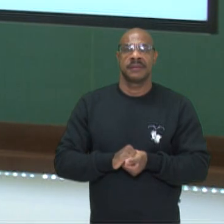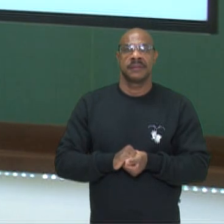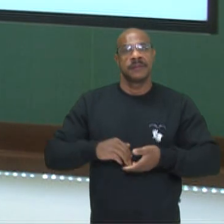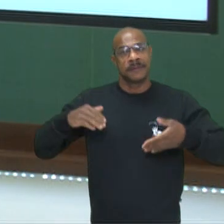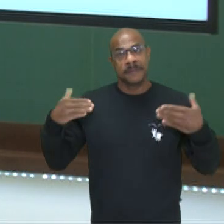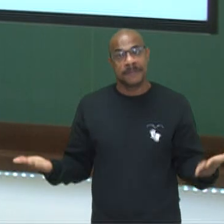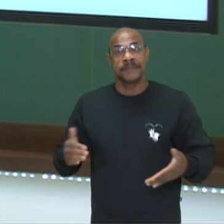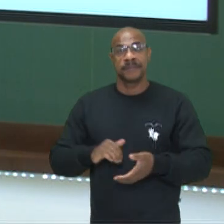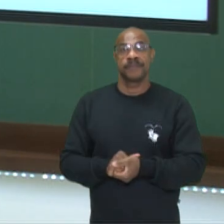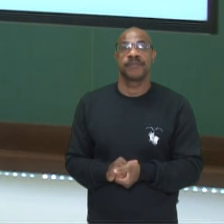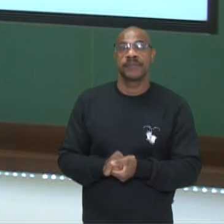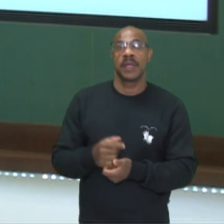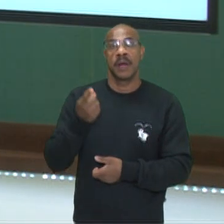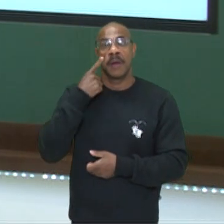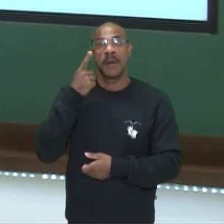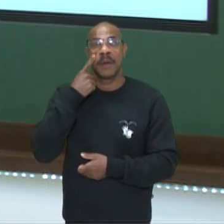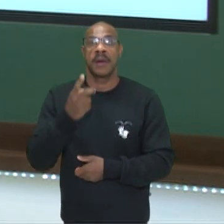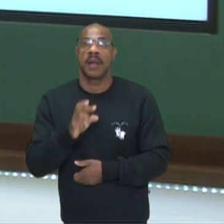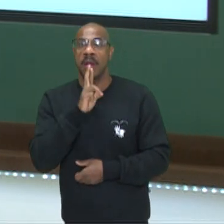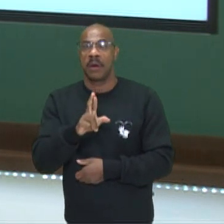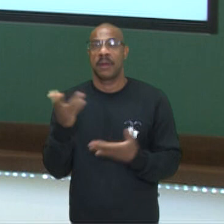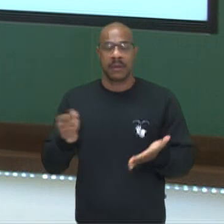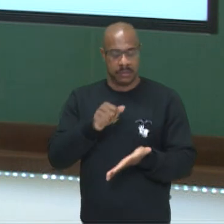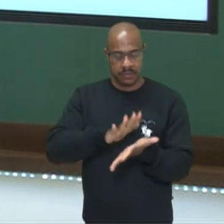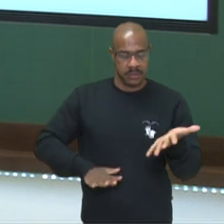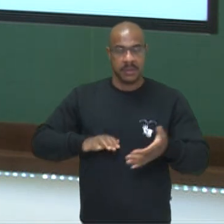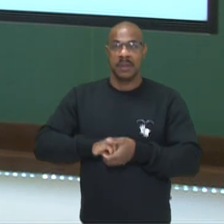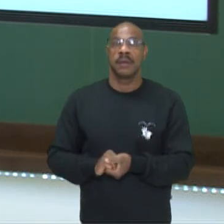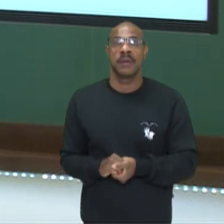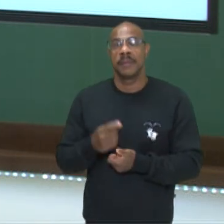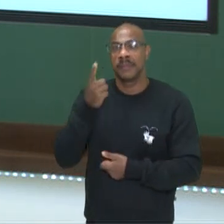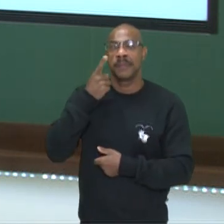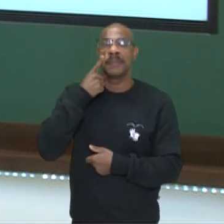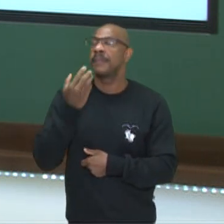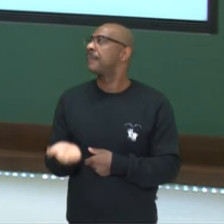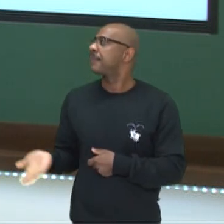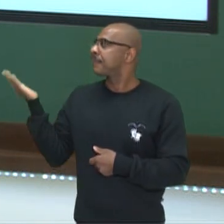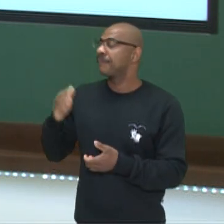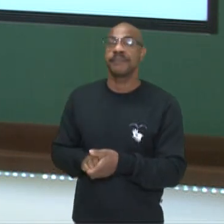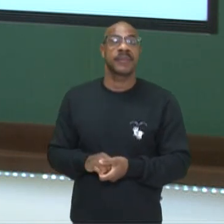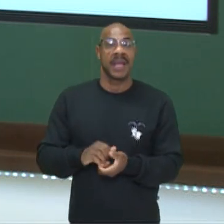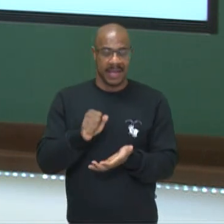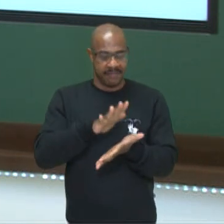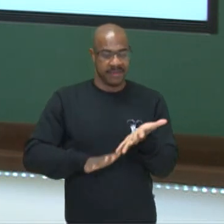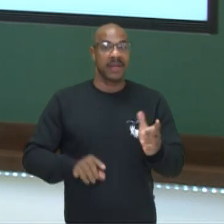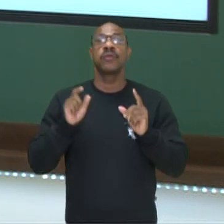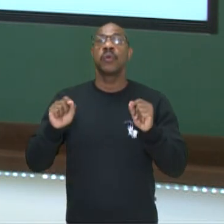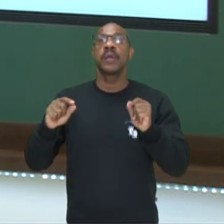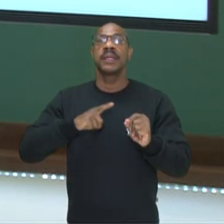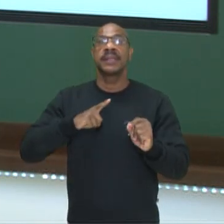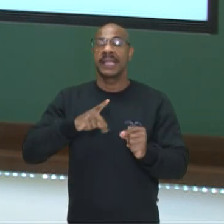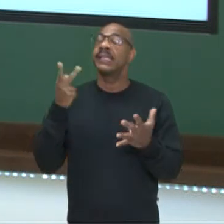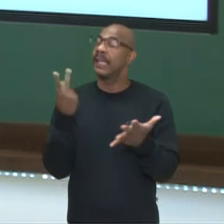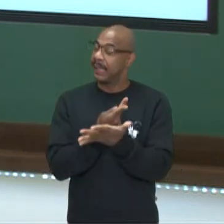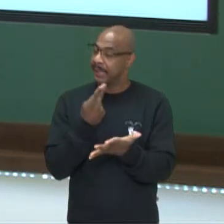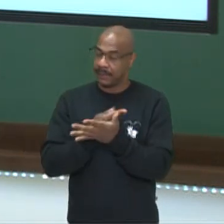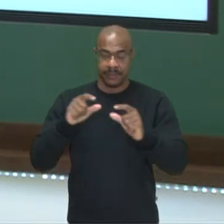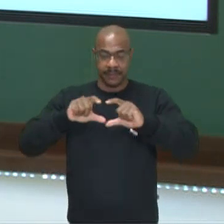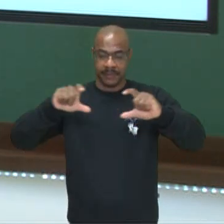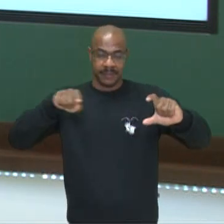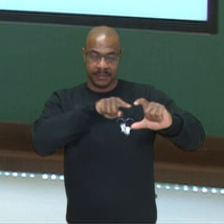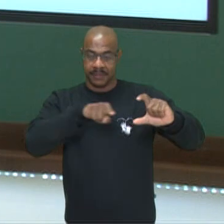Pessoal, vamos então corrigir a nossa atividade. Propositalmente, esta frase, ela contém um erro.